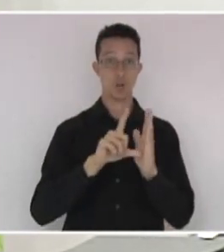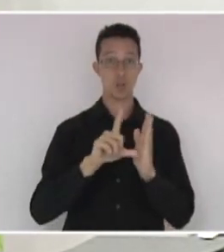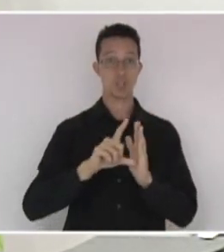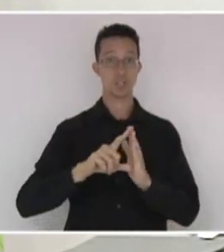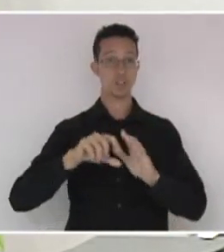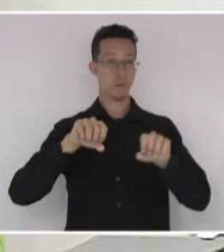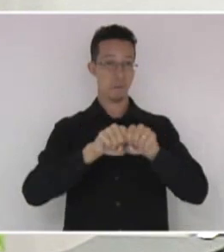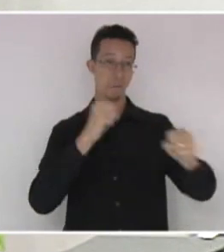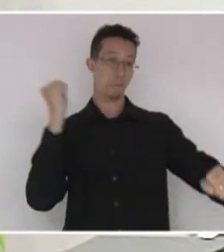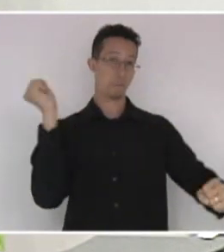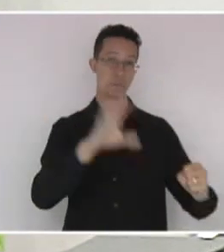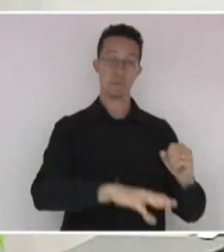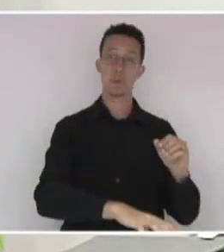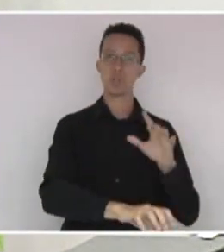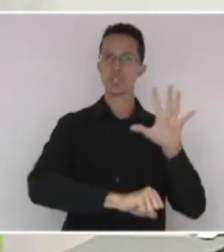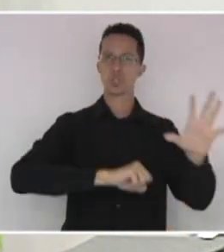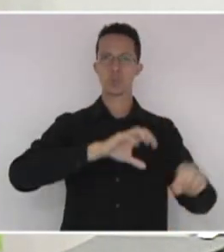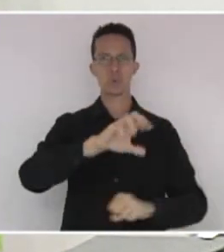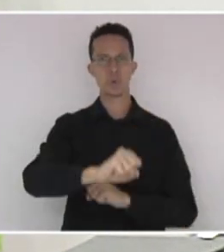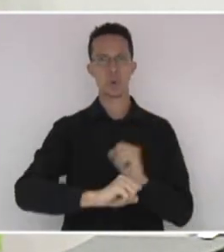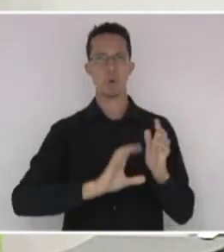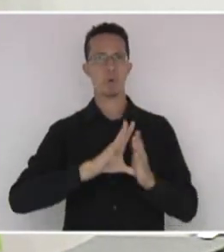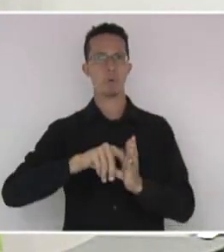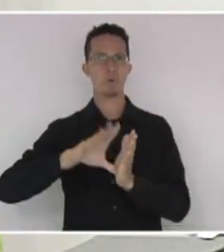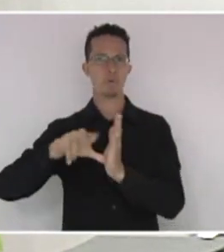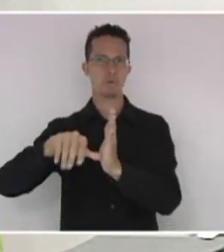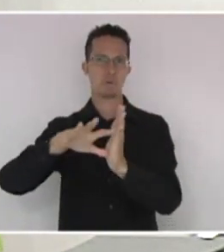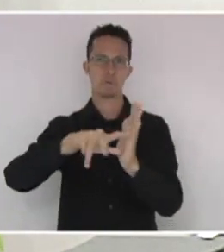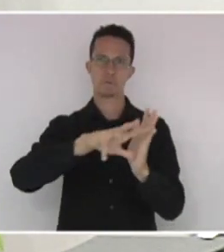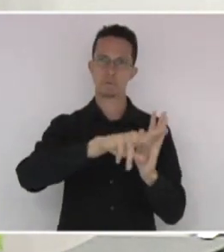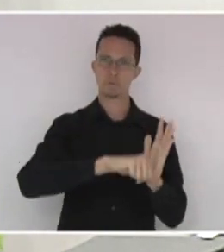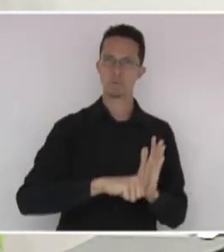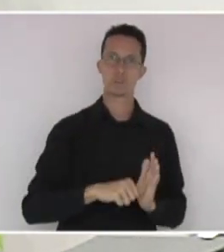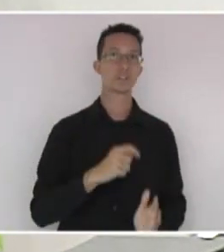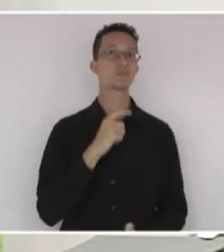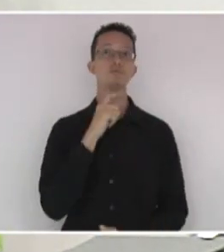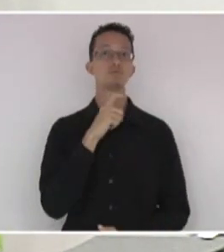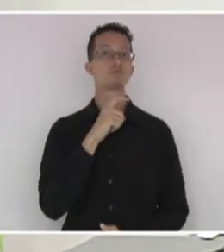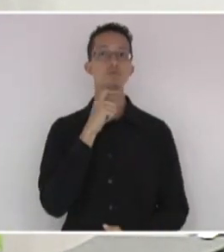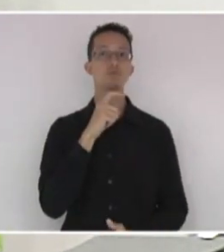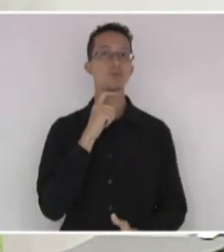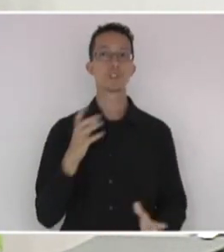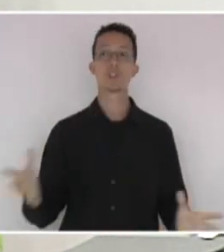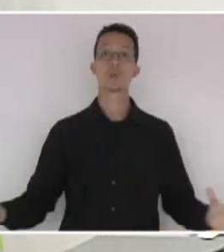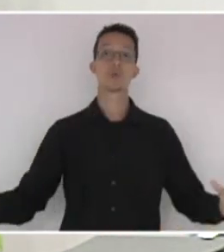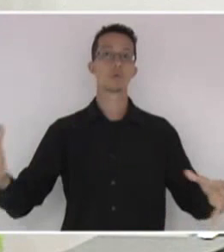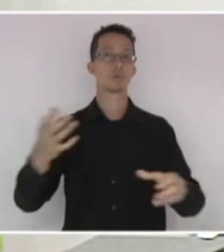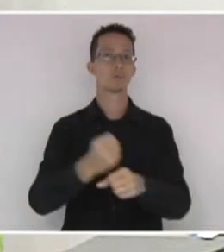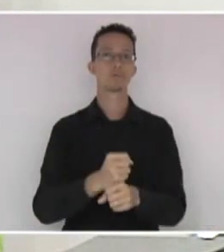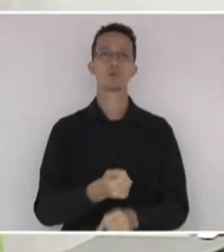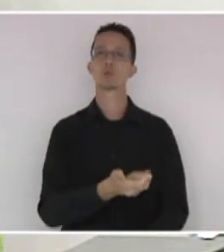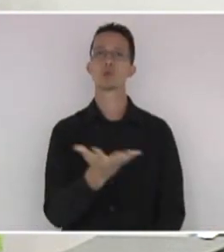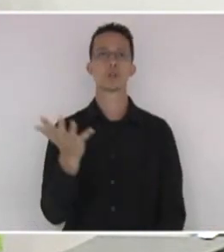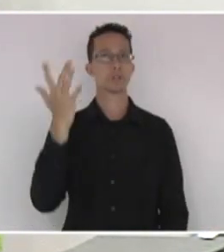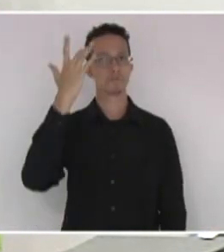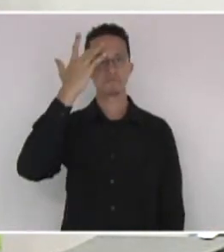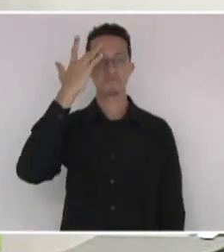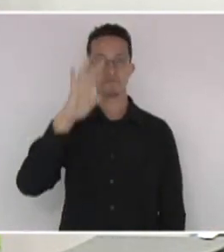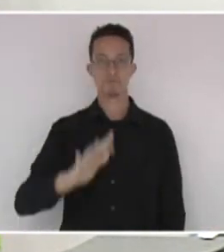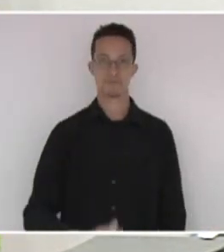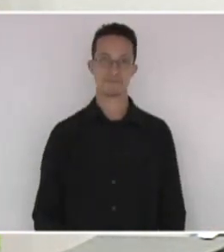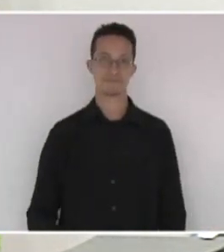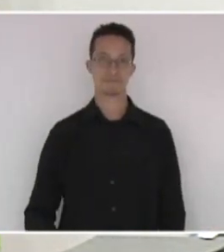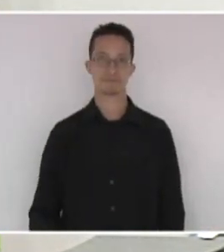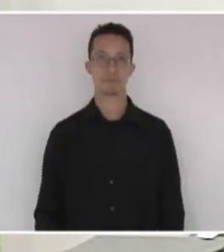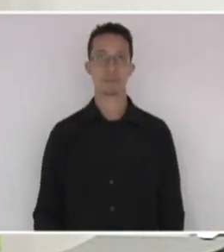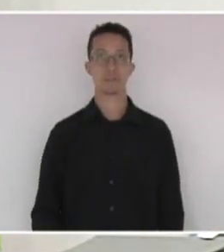de 300 lojas saqueadas, o prejuízo não está computado nesses 300 milhões. Eu volto a